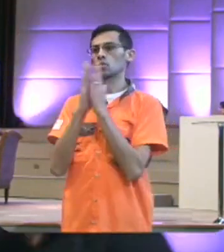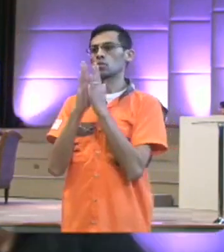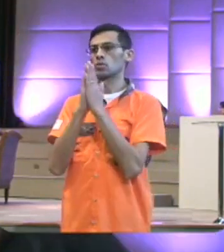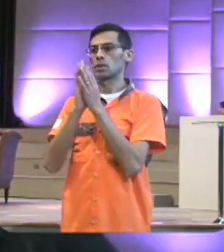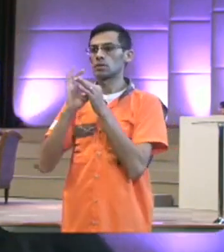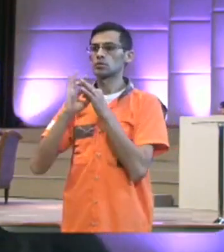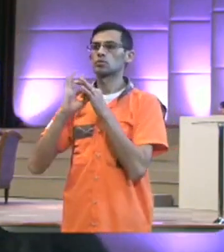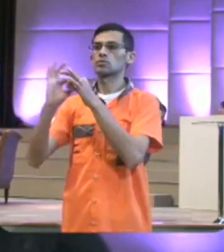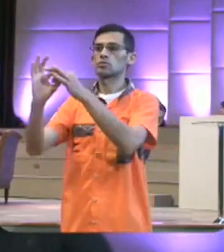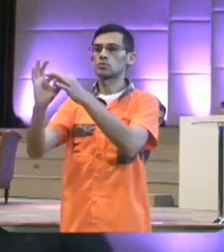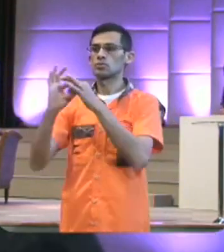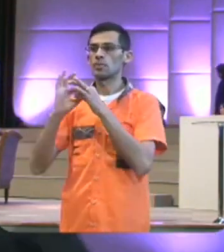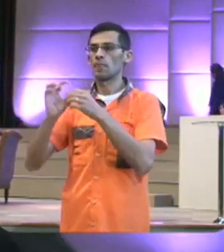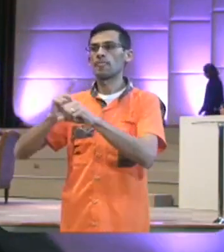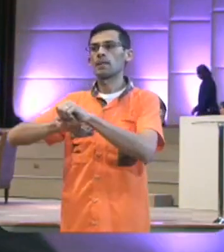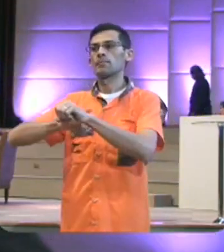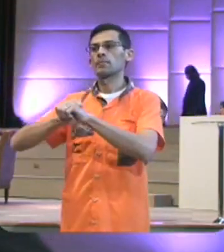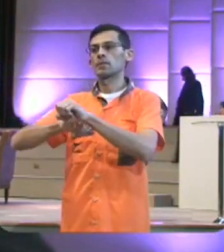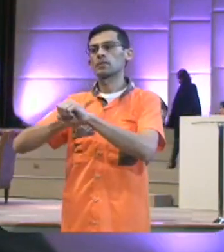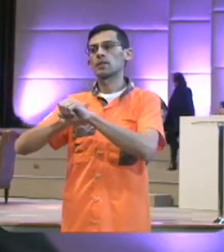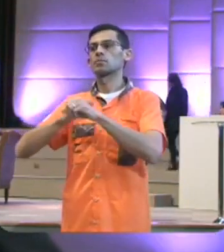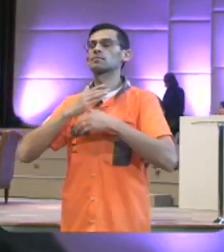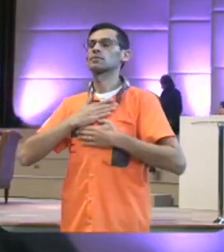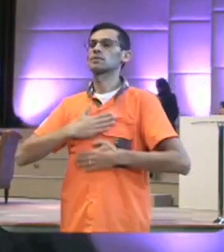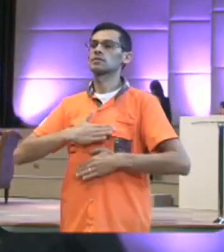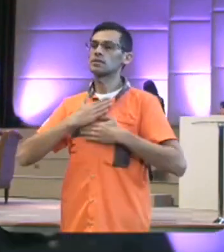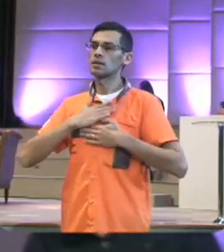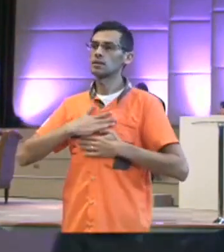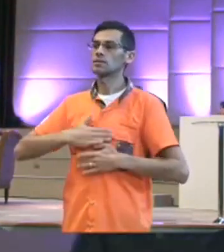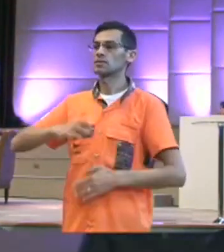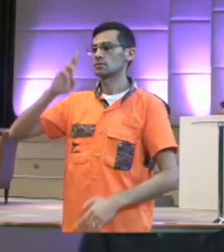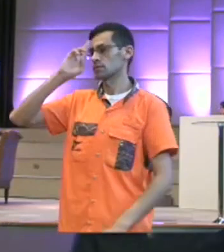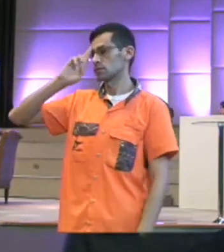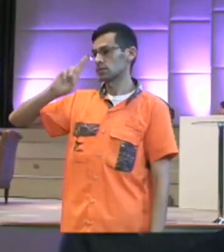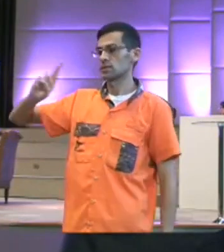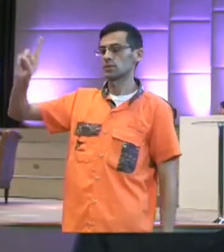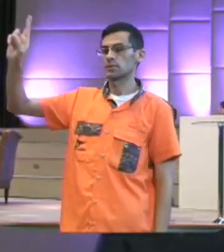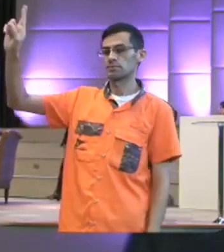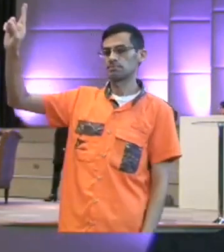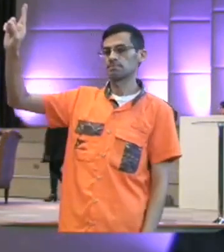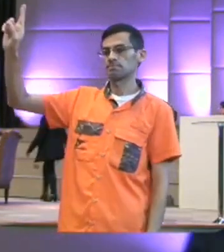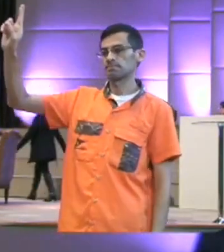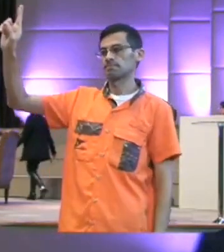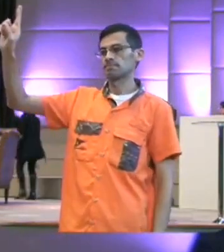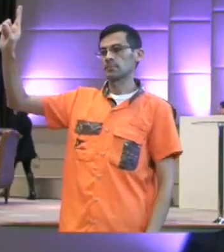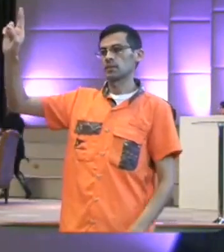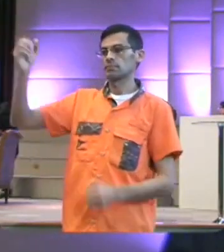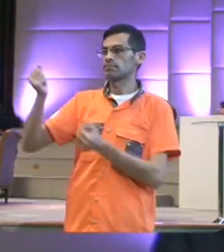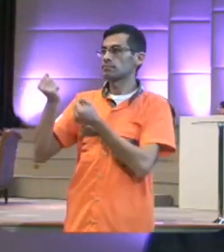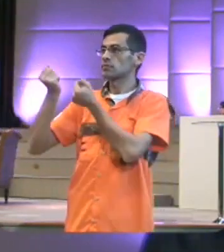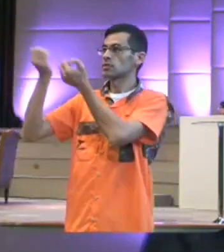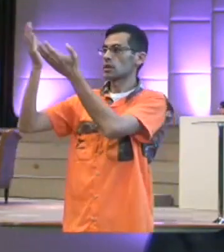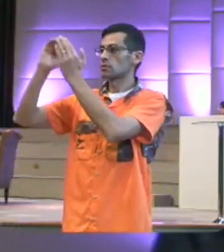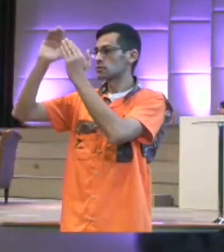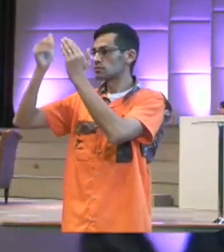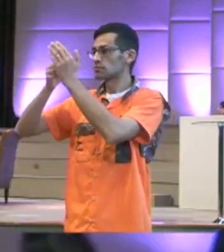juntos. Esse é tempo de descanso no Senhor, de entrega,